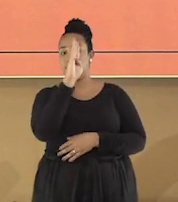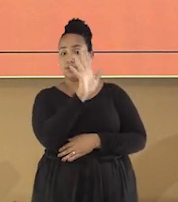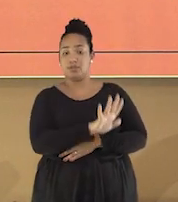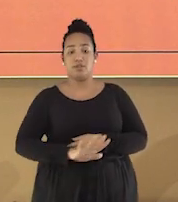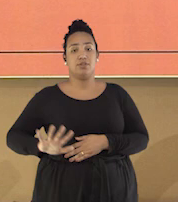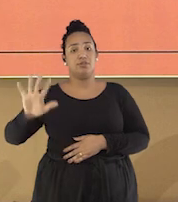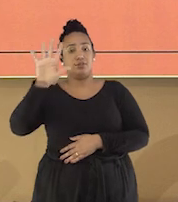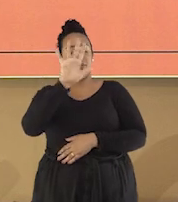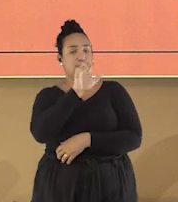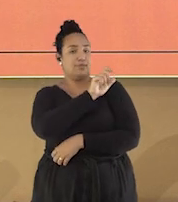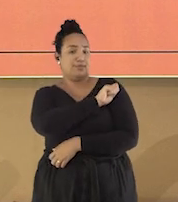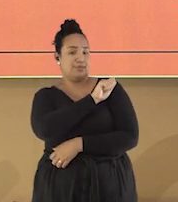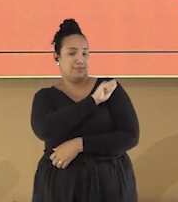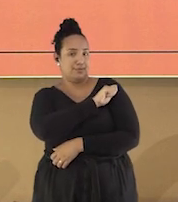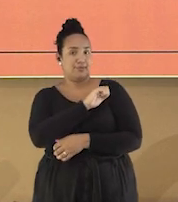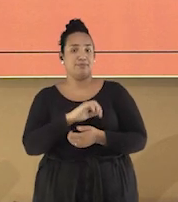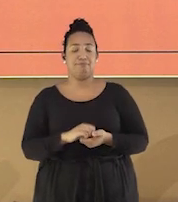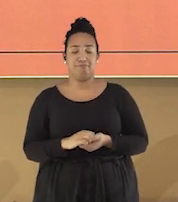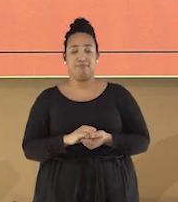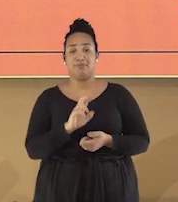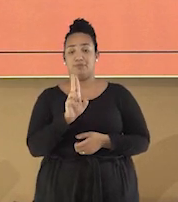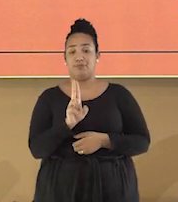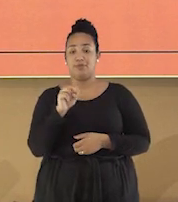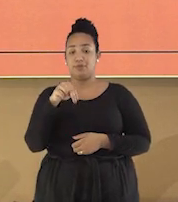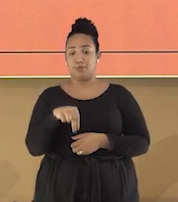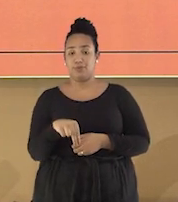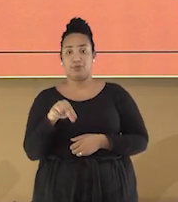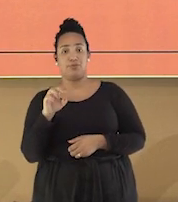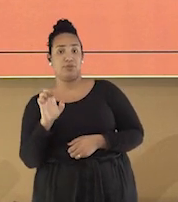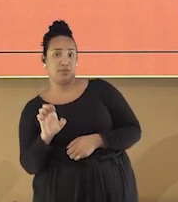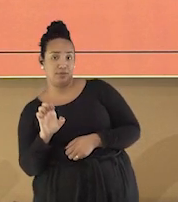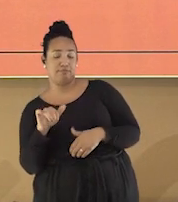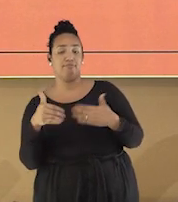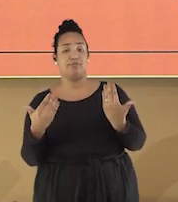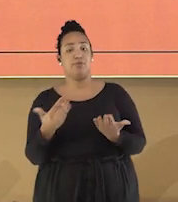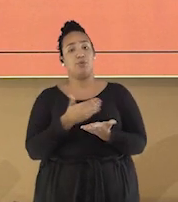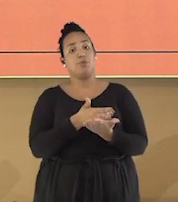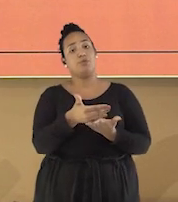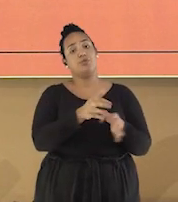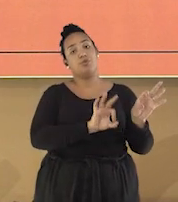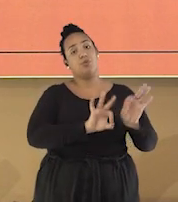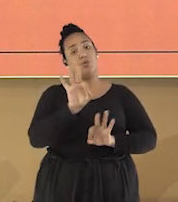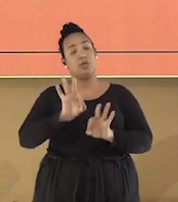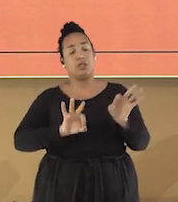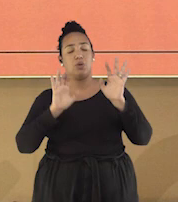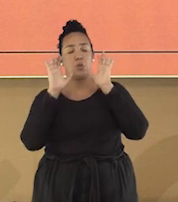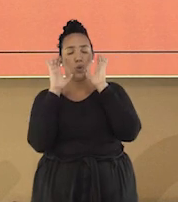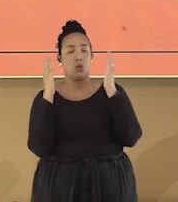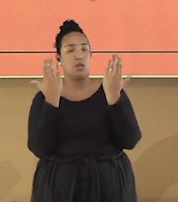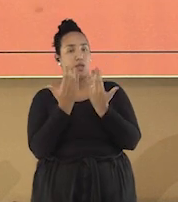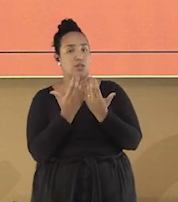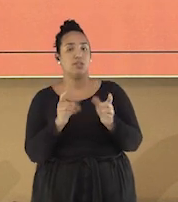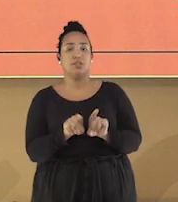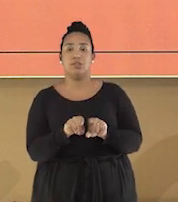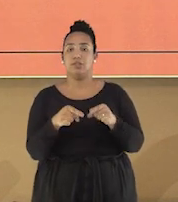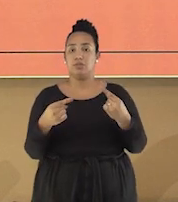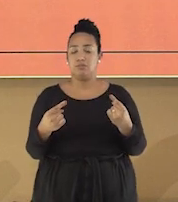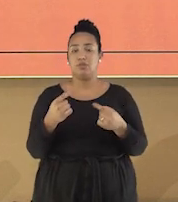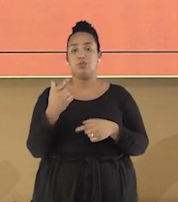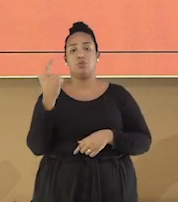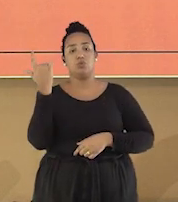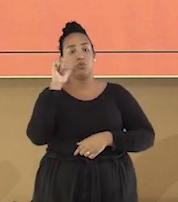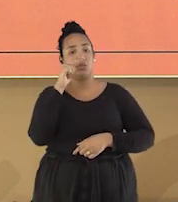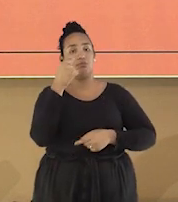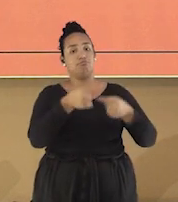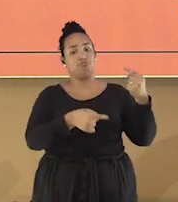UNE. E desde então, a UNE começou a organizar em congressos anuais e a buscar articulações com outras forças